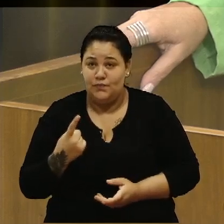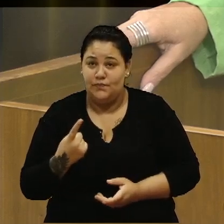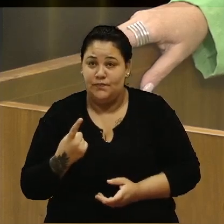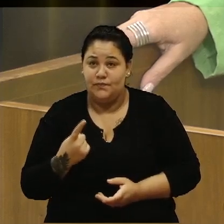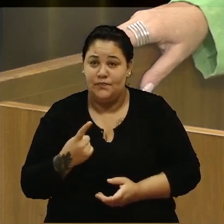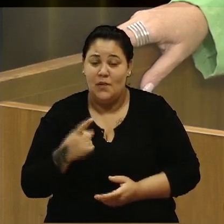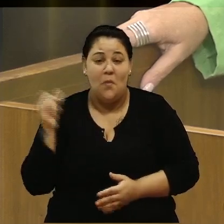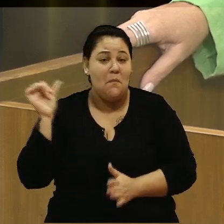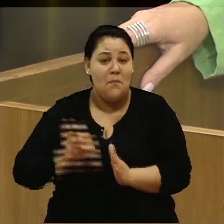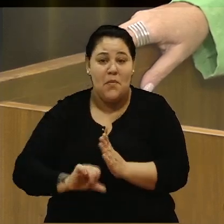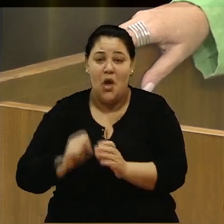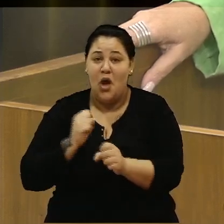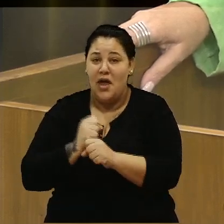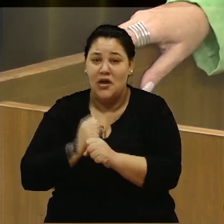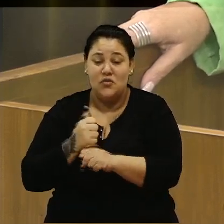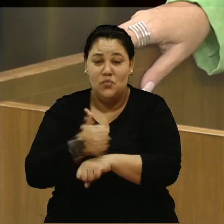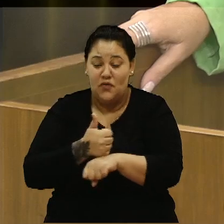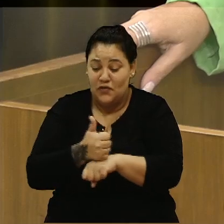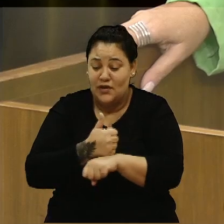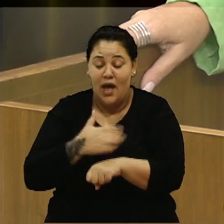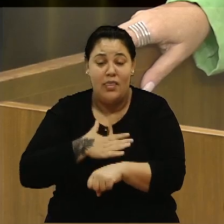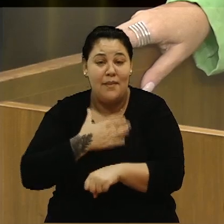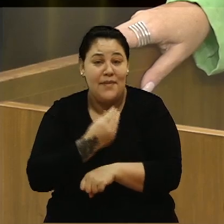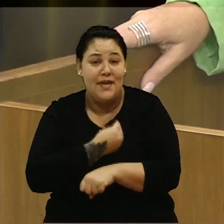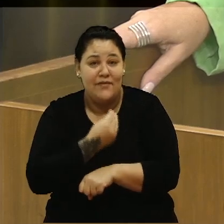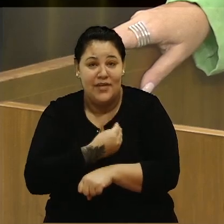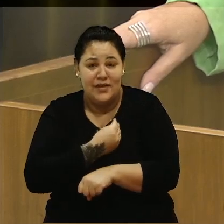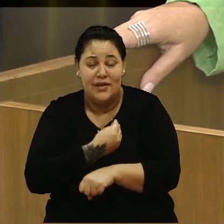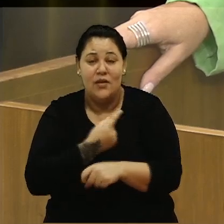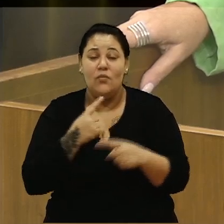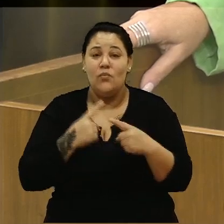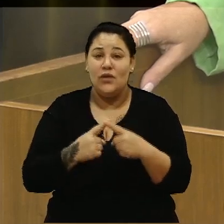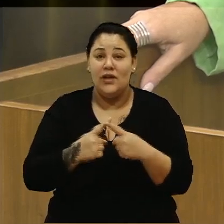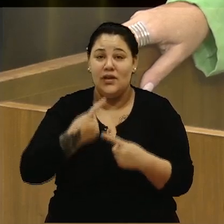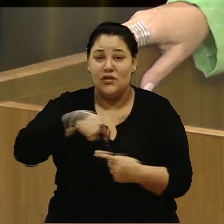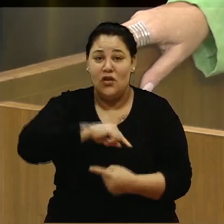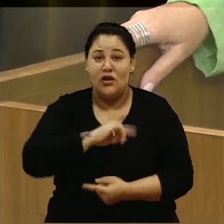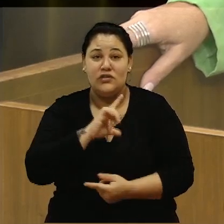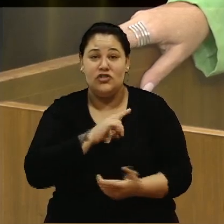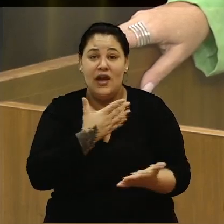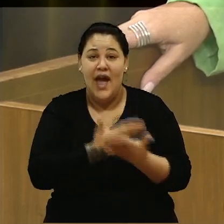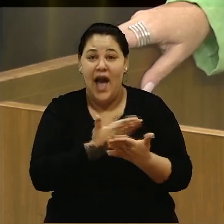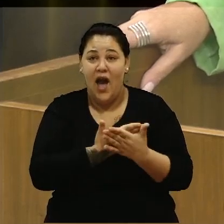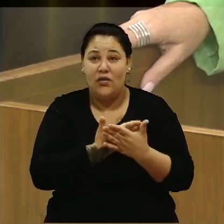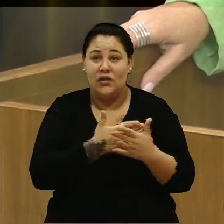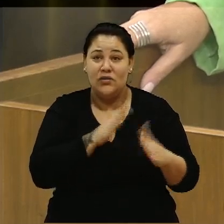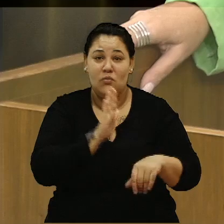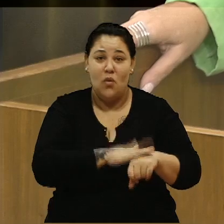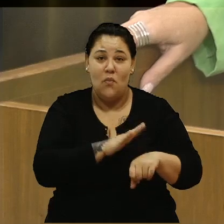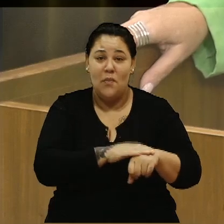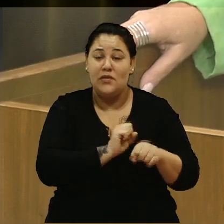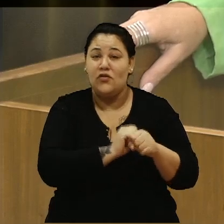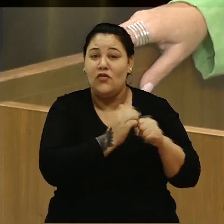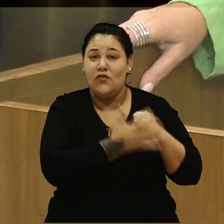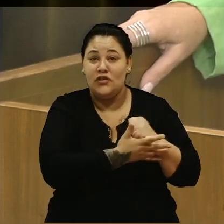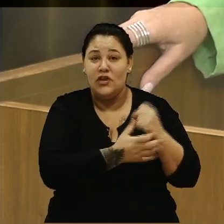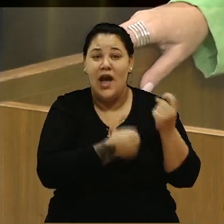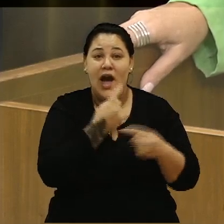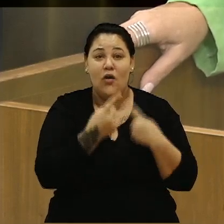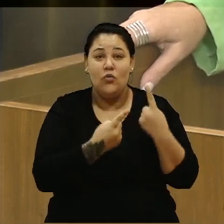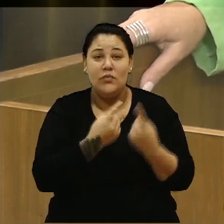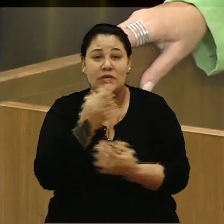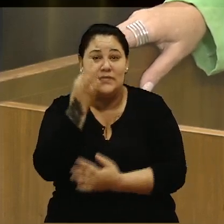foi o pior ano profissional da minha vida. Porque a gente tinha aula na pandemia, algumas